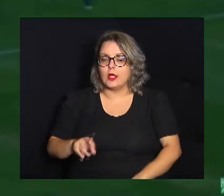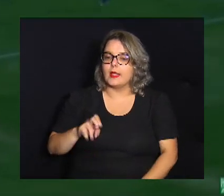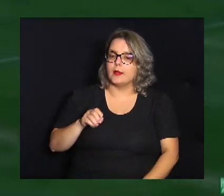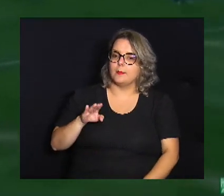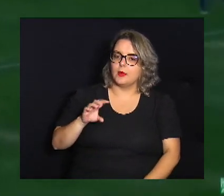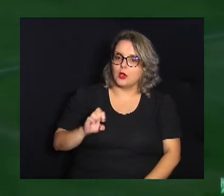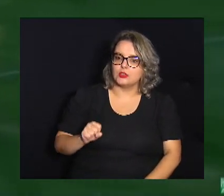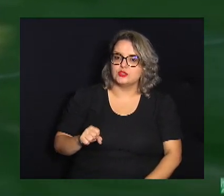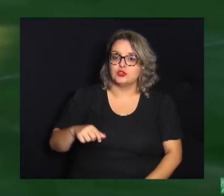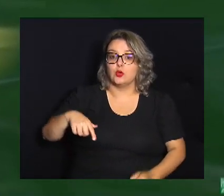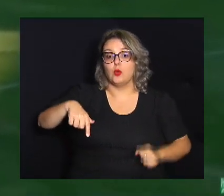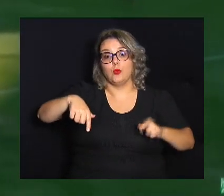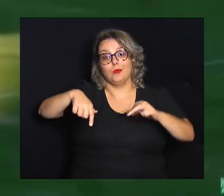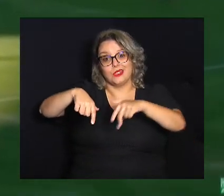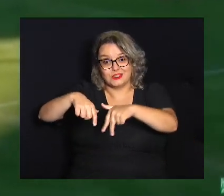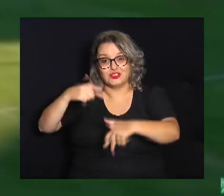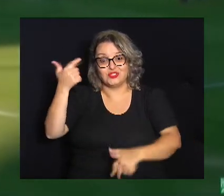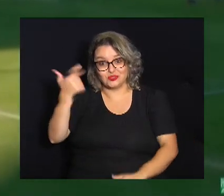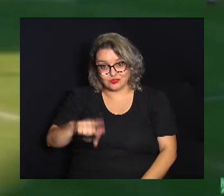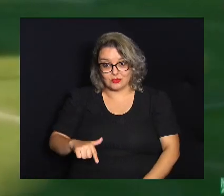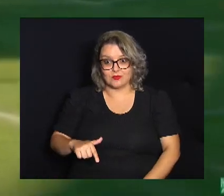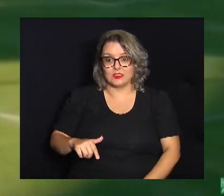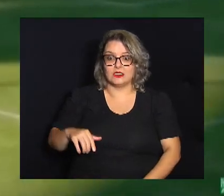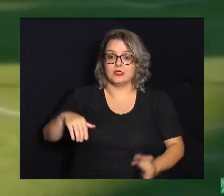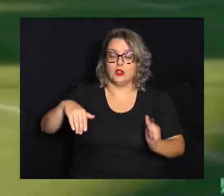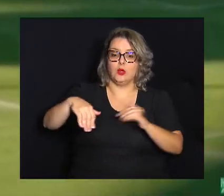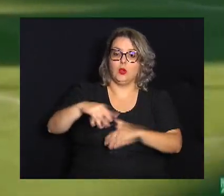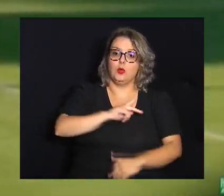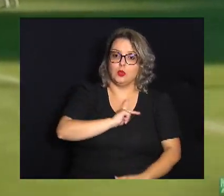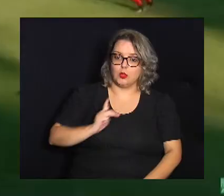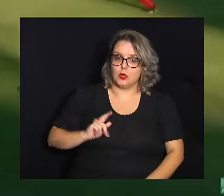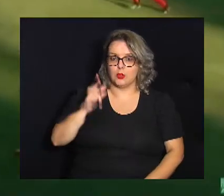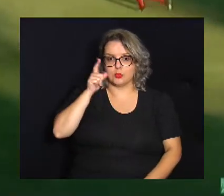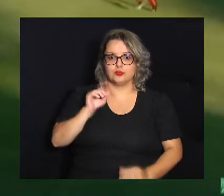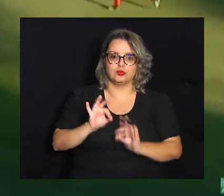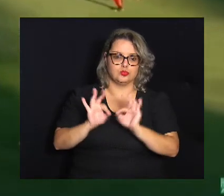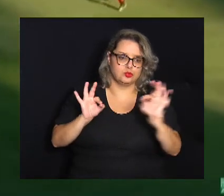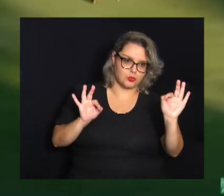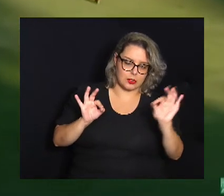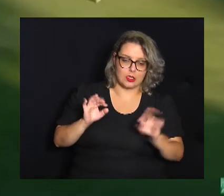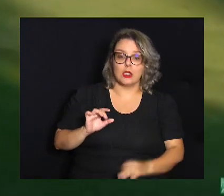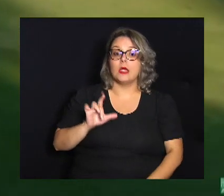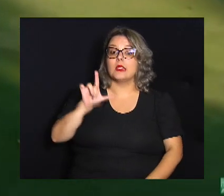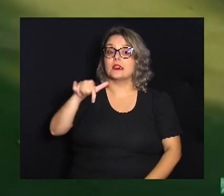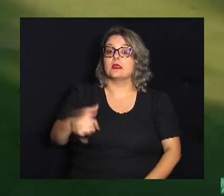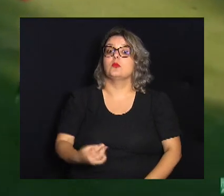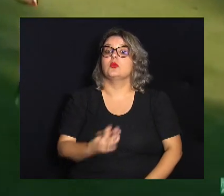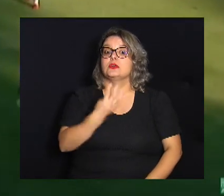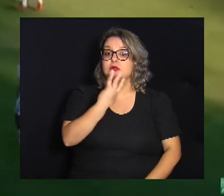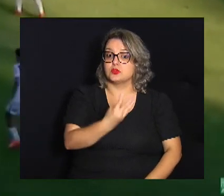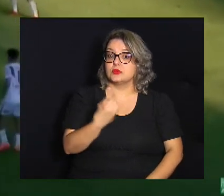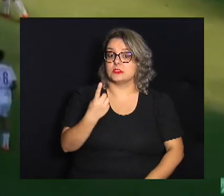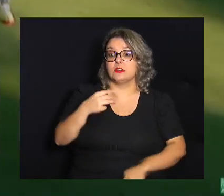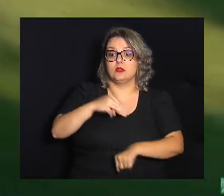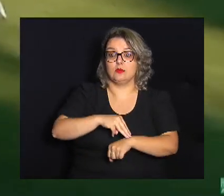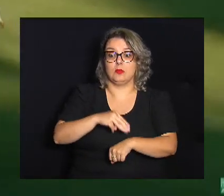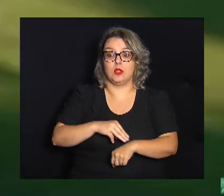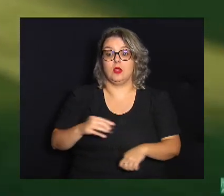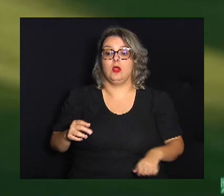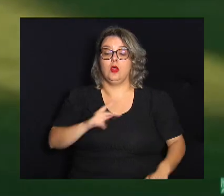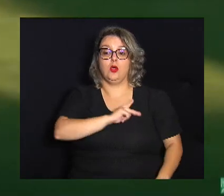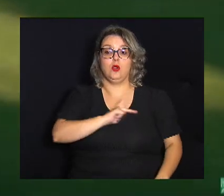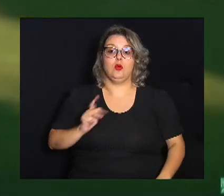meia cruzou novamente e a zaga pontepretana conseguiu afastar. Somente aos 31 minutos a Ponte chegou